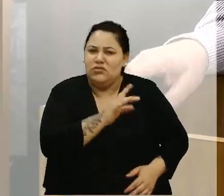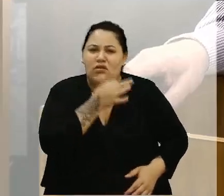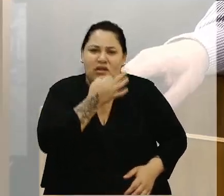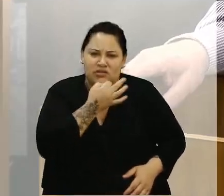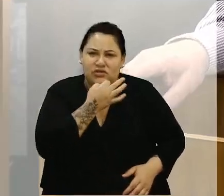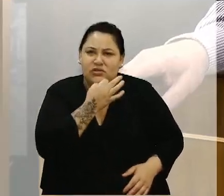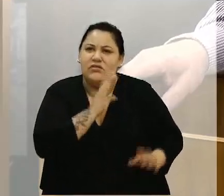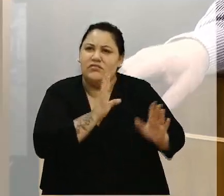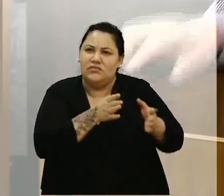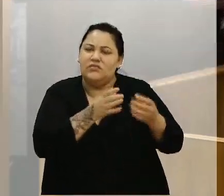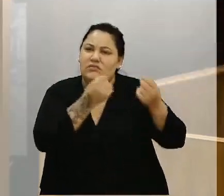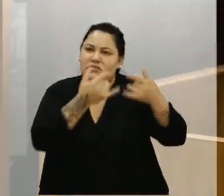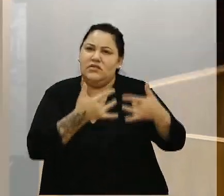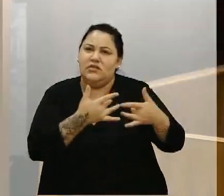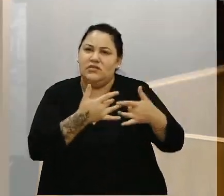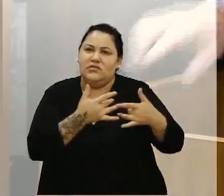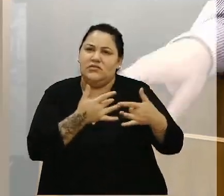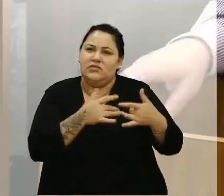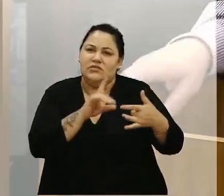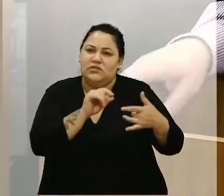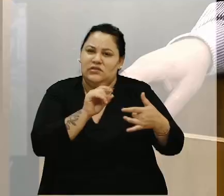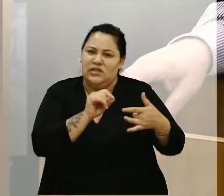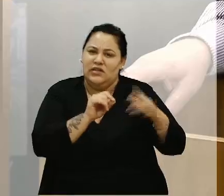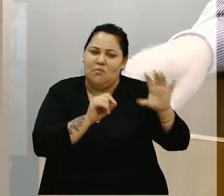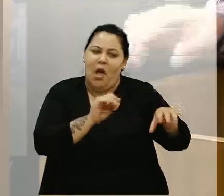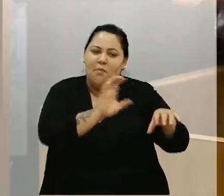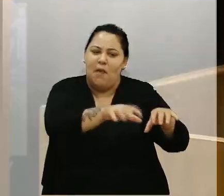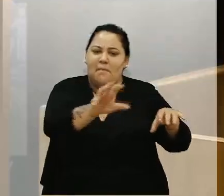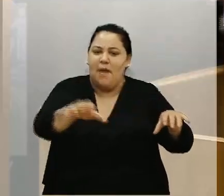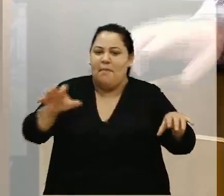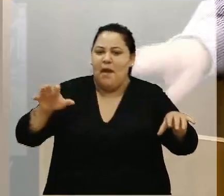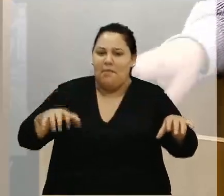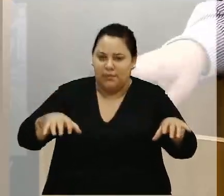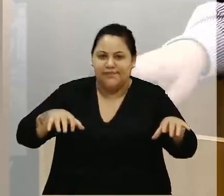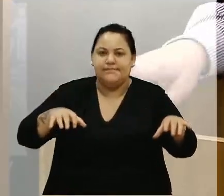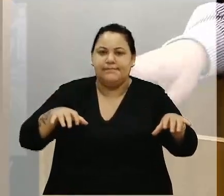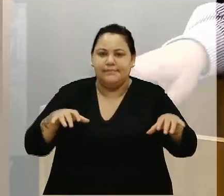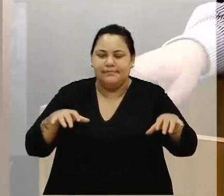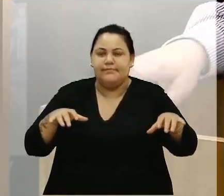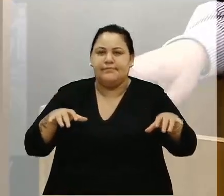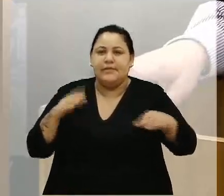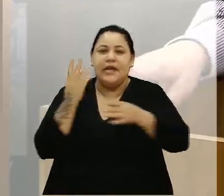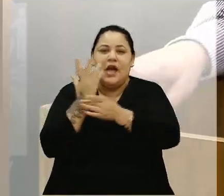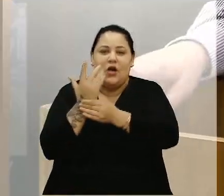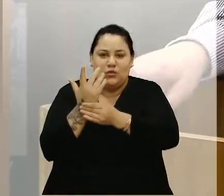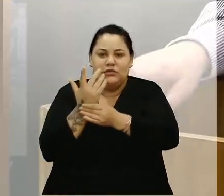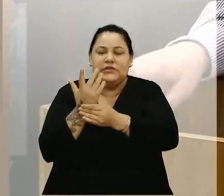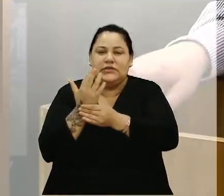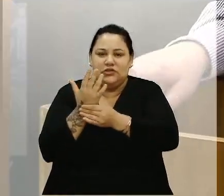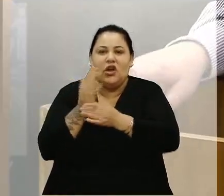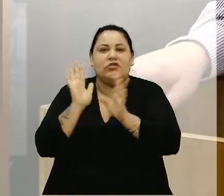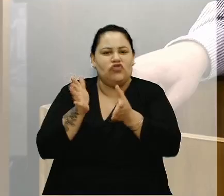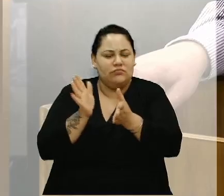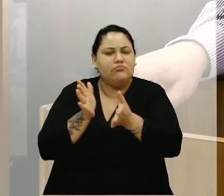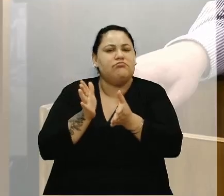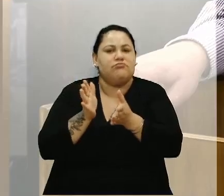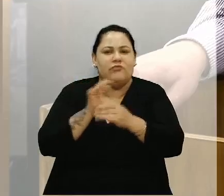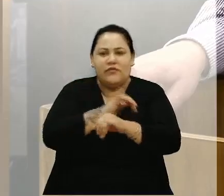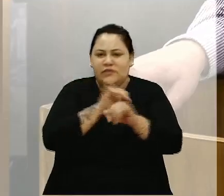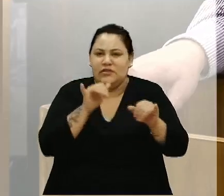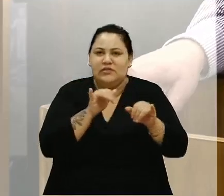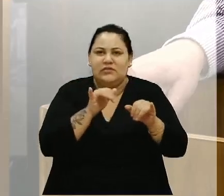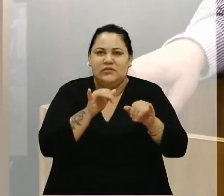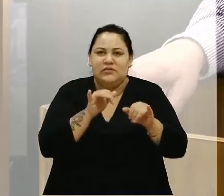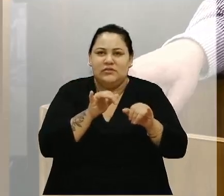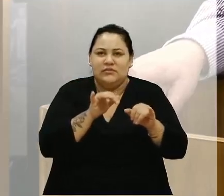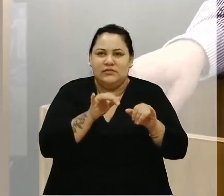Foi anunciado 10 extensões da URGS. 10 extensões. 10 extensões. Isso não